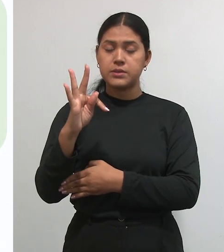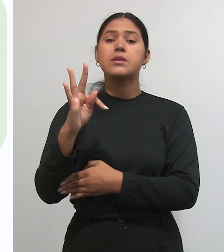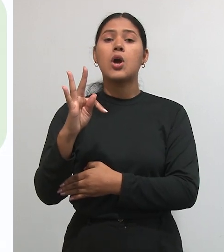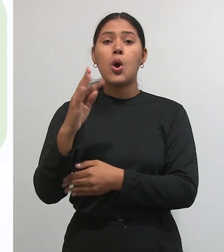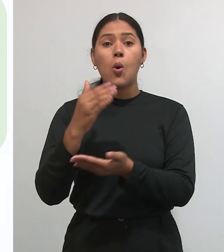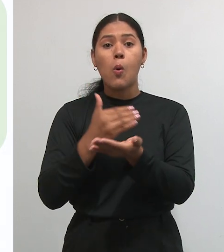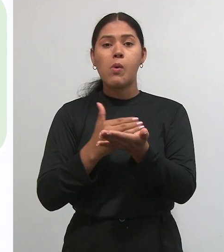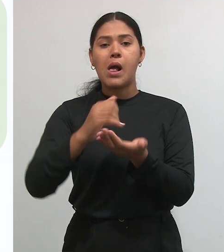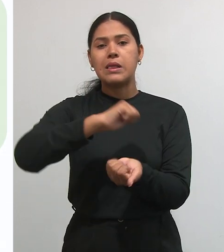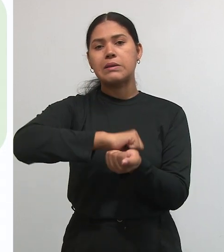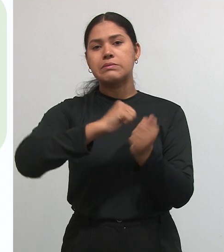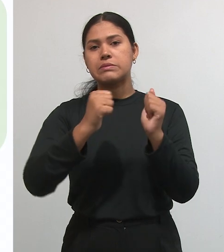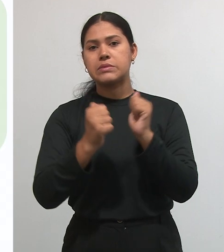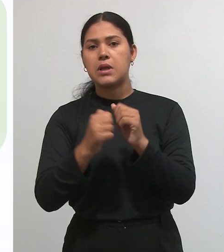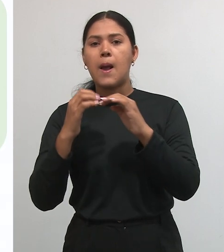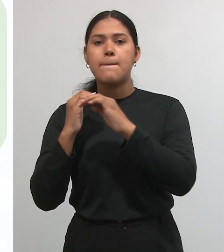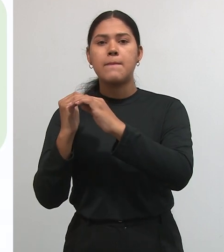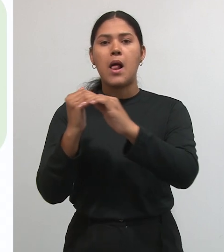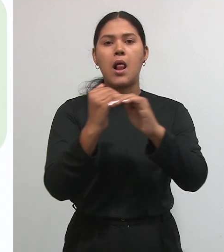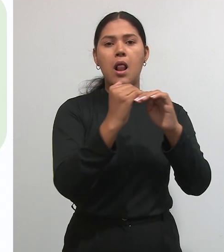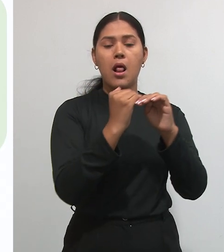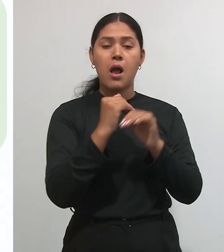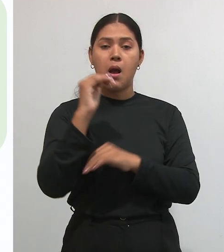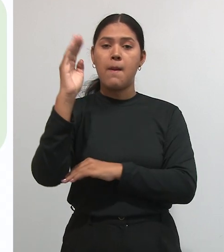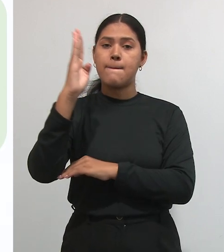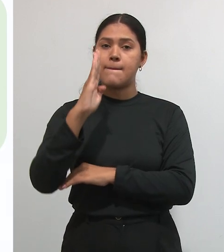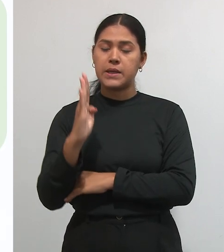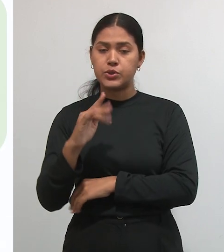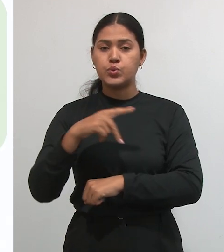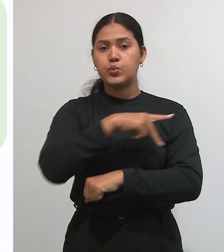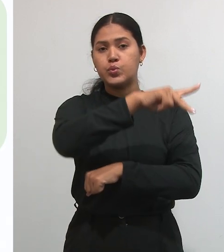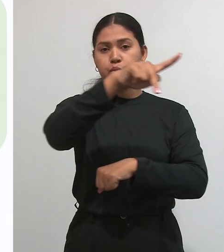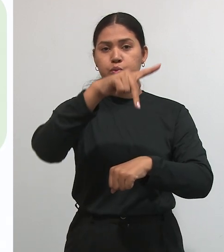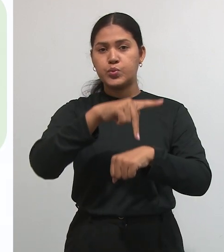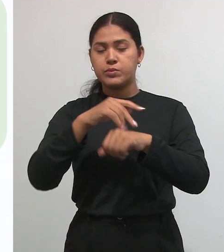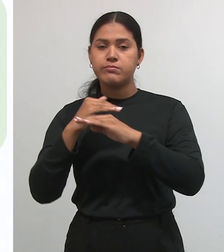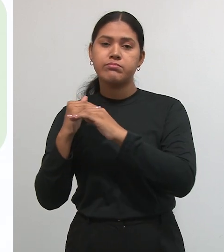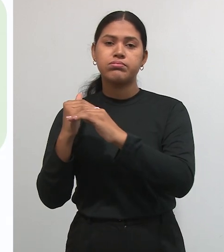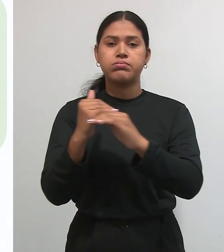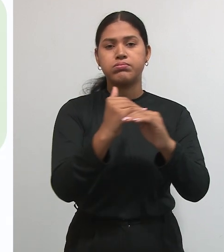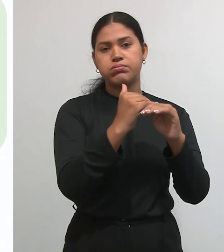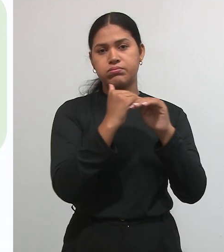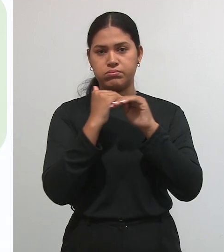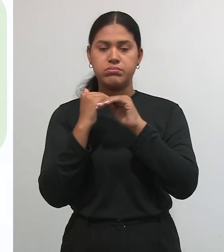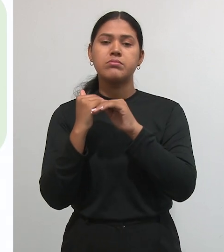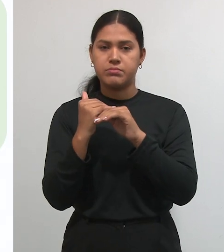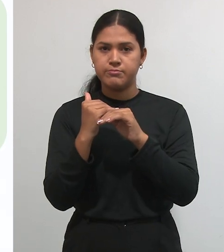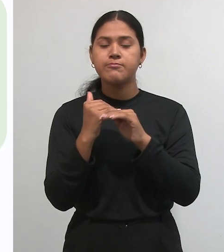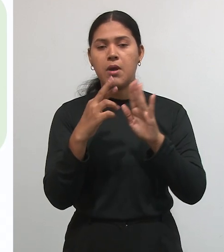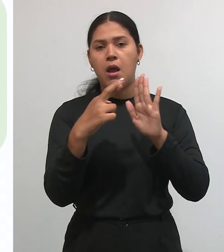lá na contabilidade geral para atualizar e padronizar